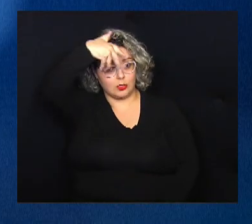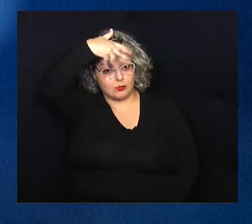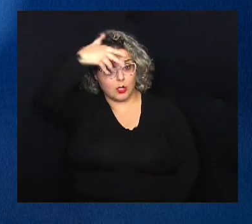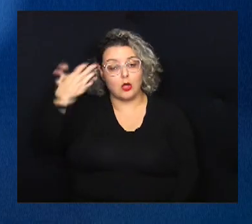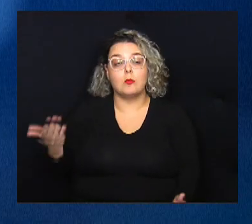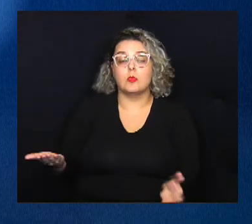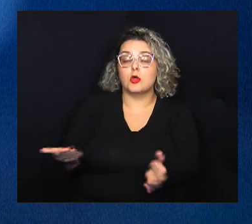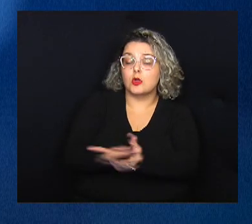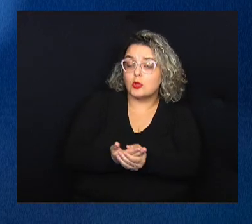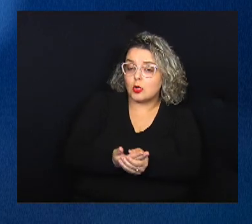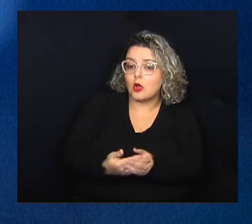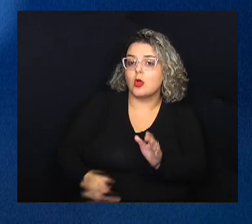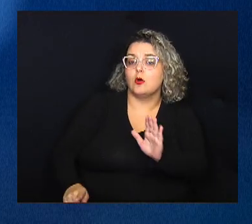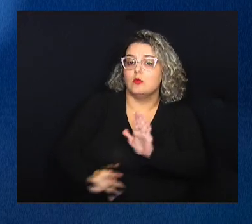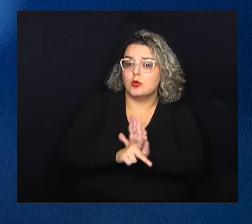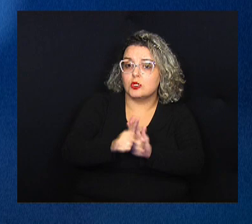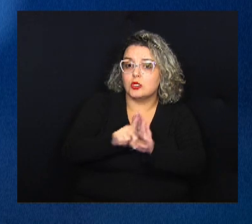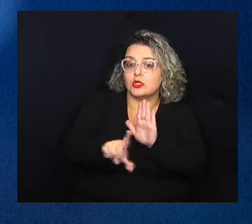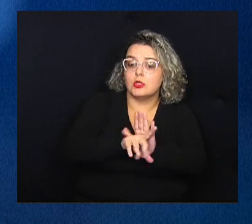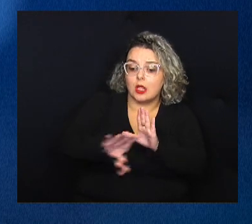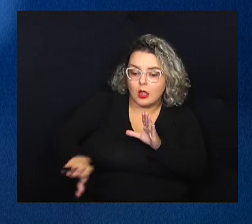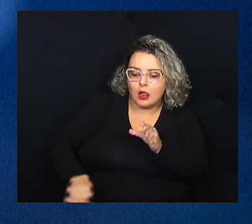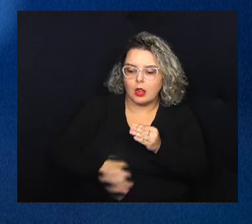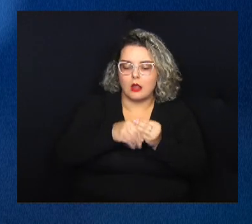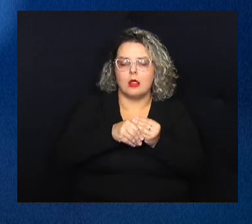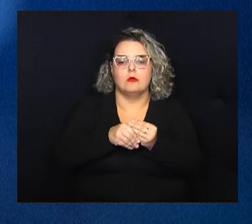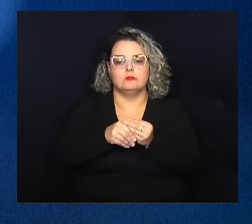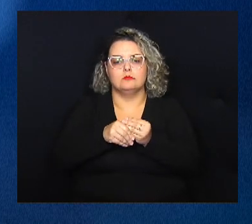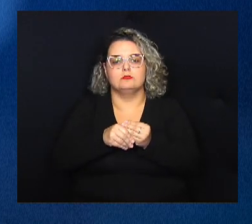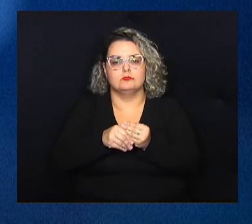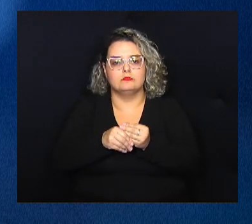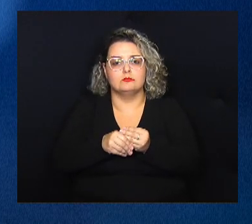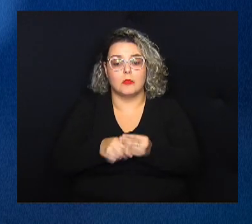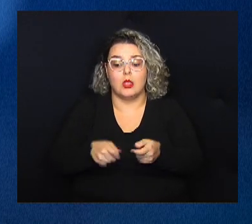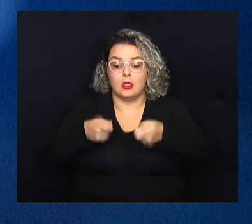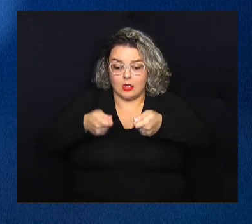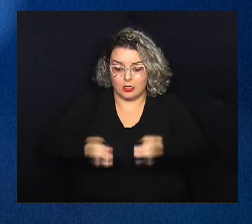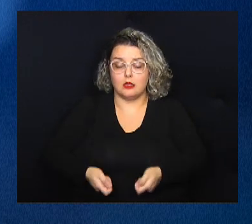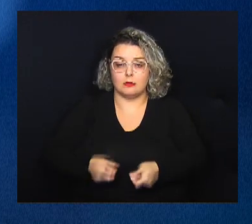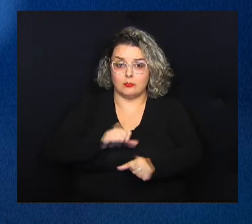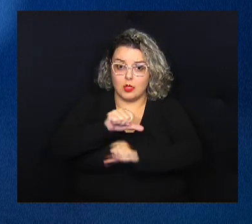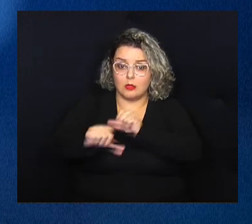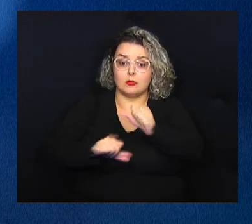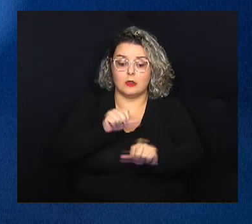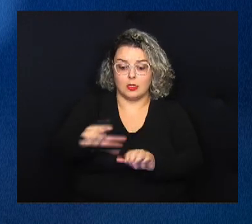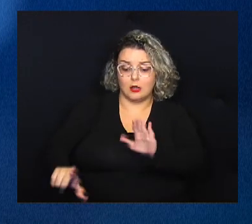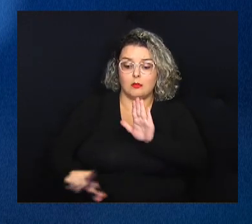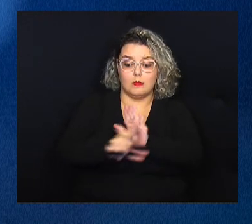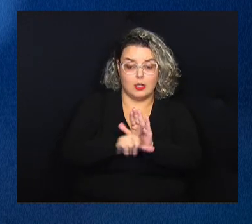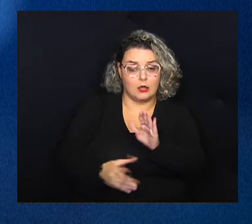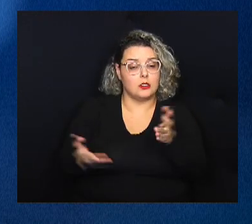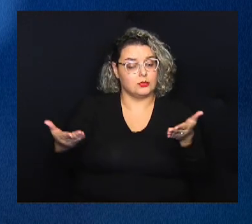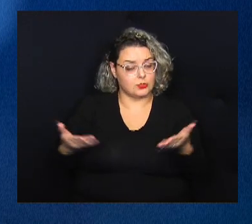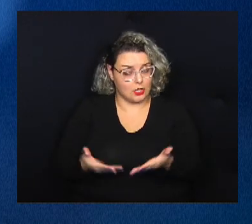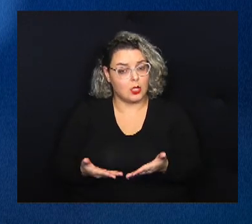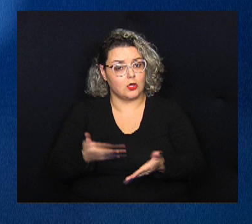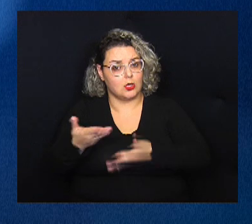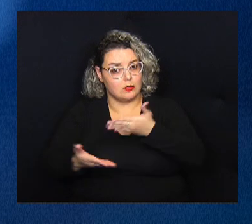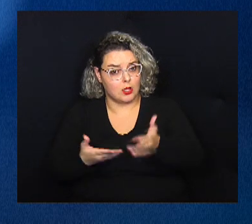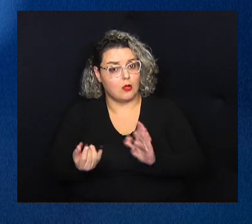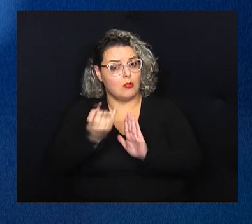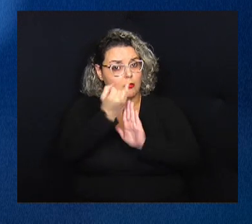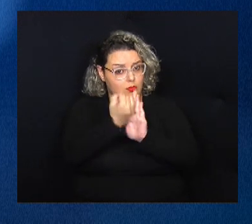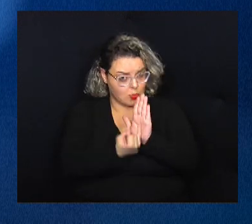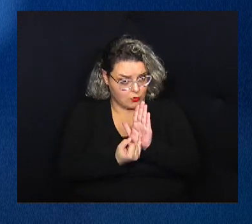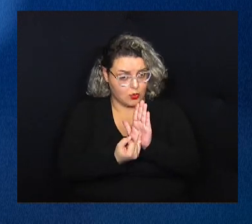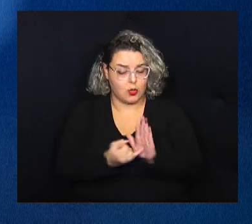protocolou um projeto de lei complementar que estabelece uma alteração na legislação vigente que trata sobre o imposto sobre